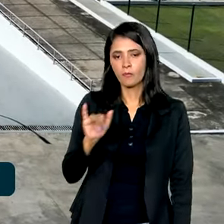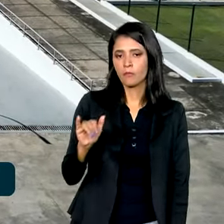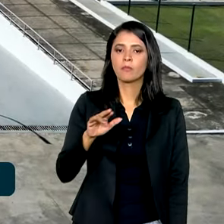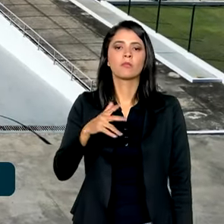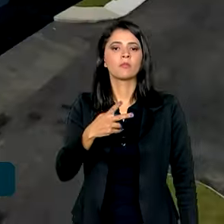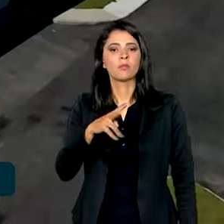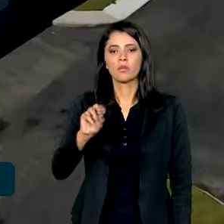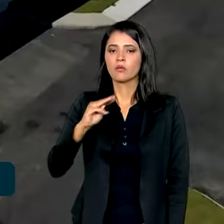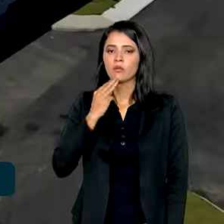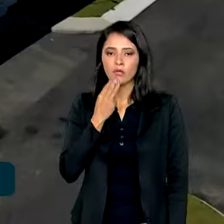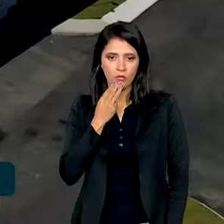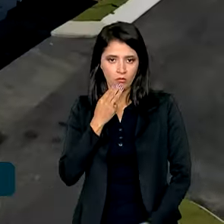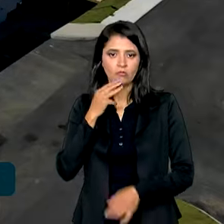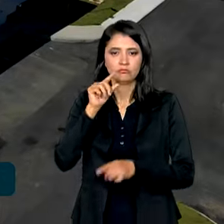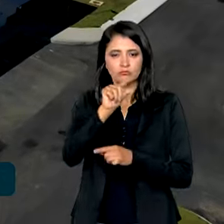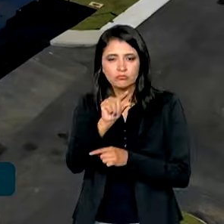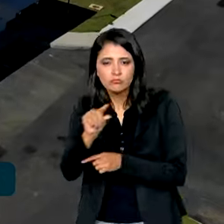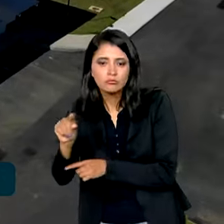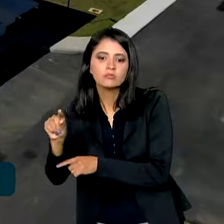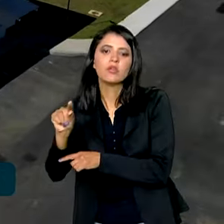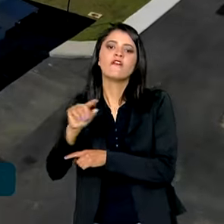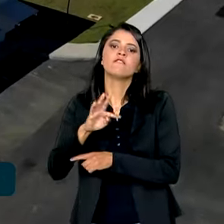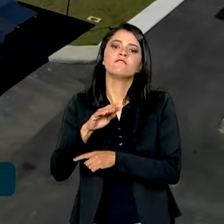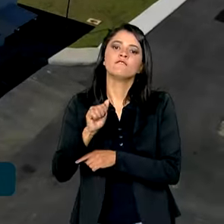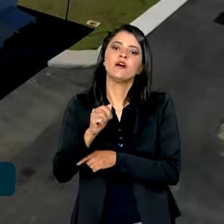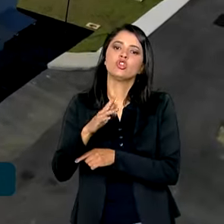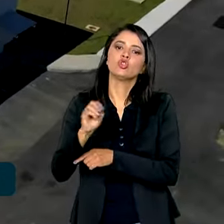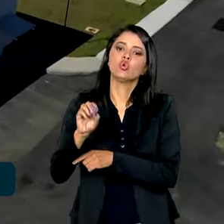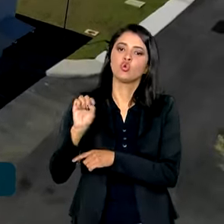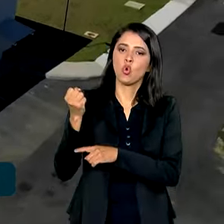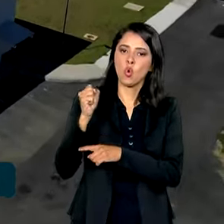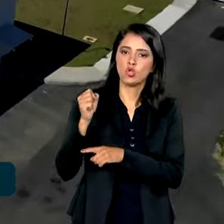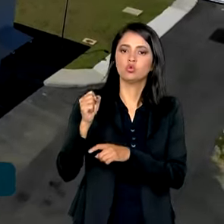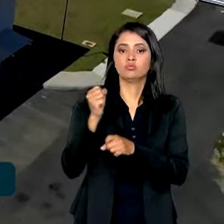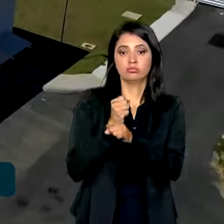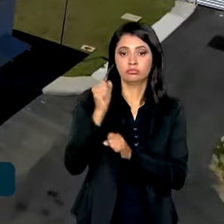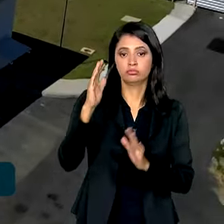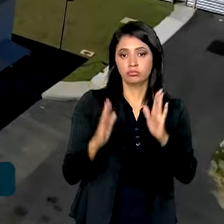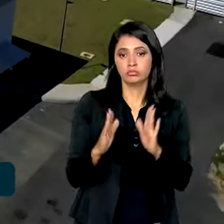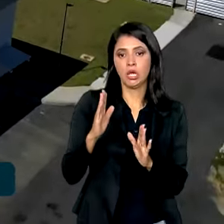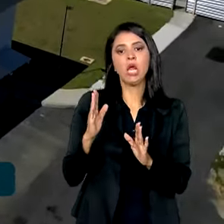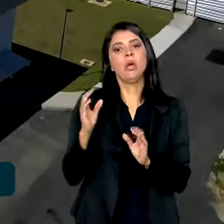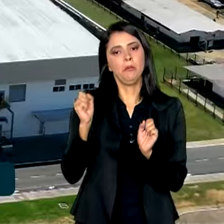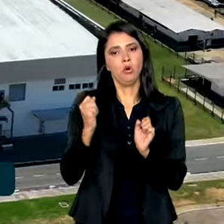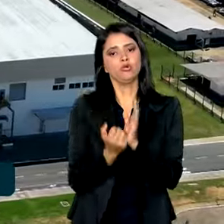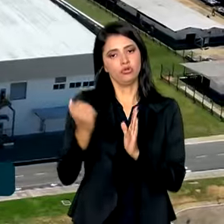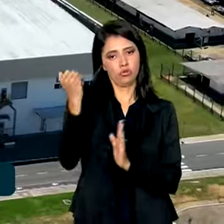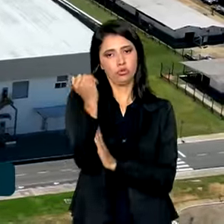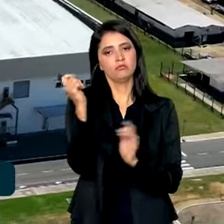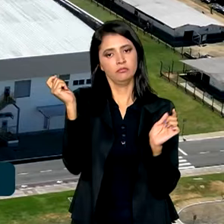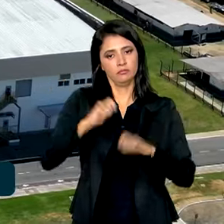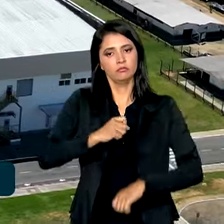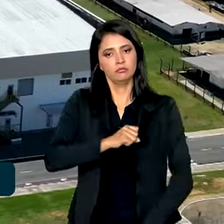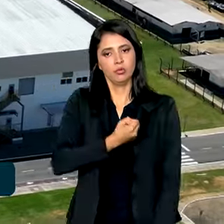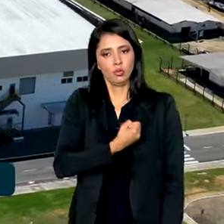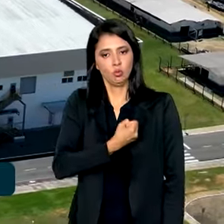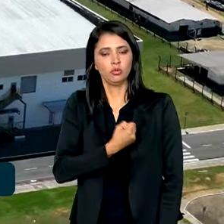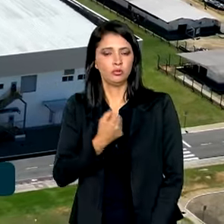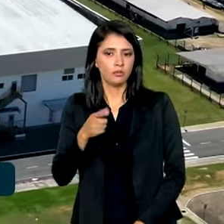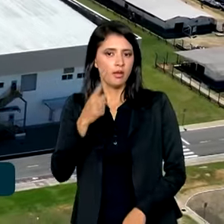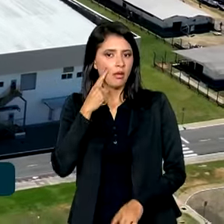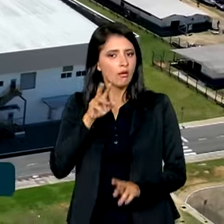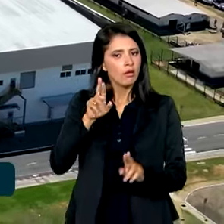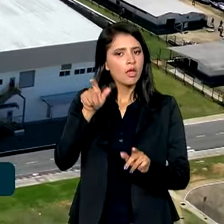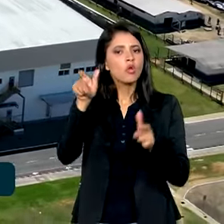milhões de unidades internacionais de fator 8 por ano, número que ainda pode ser ampliado. A expectativa é que o